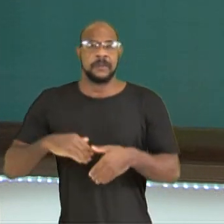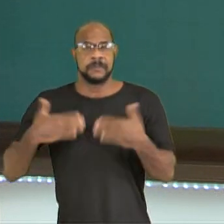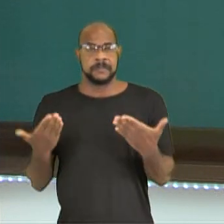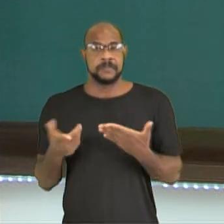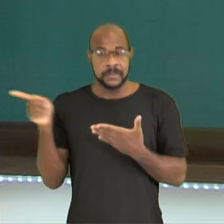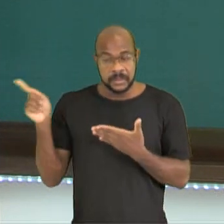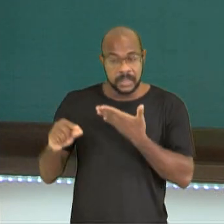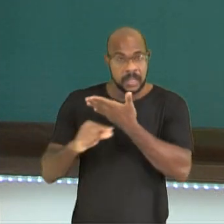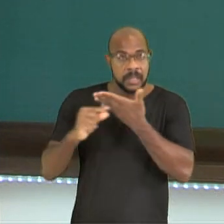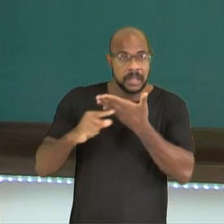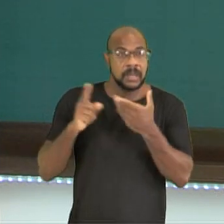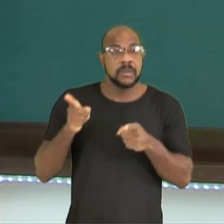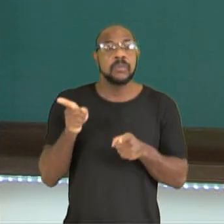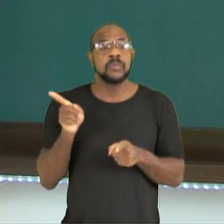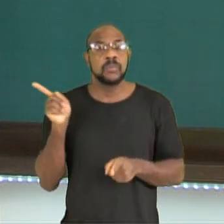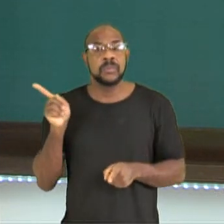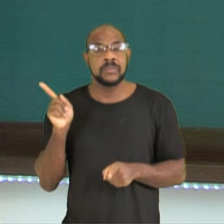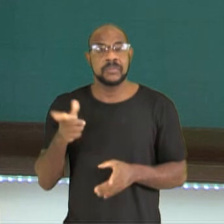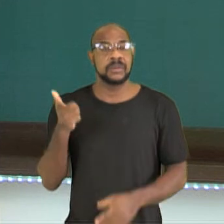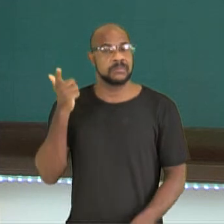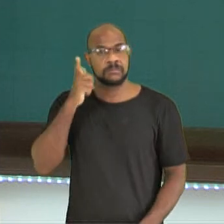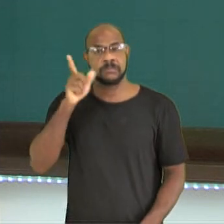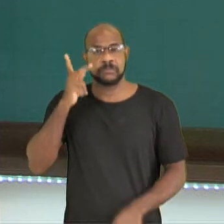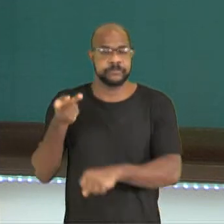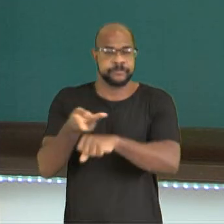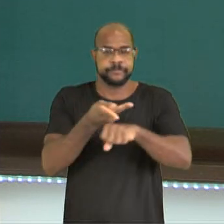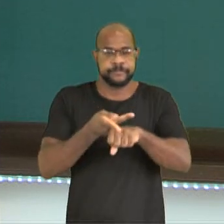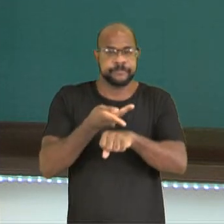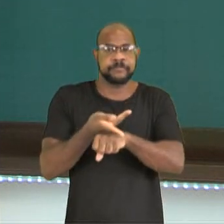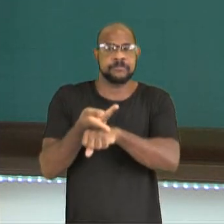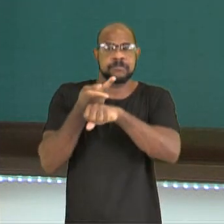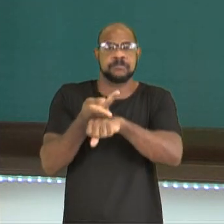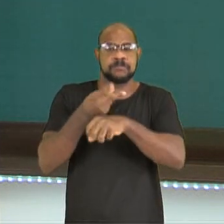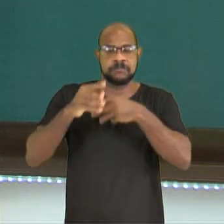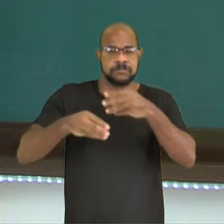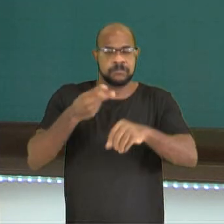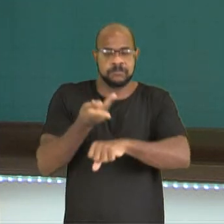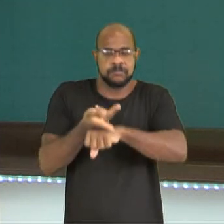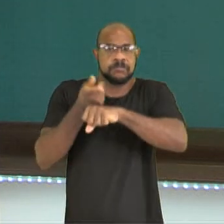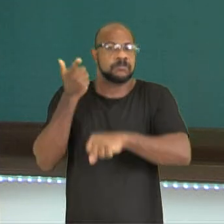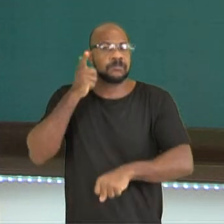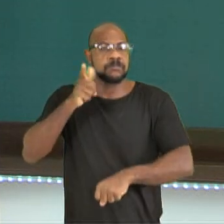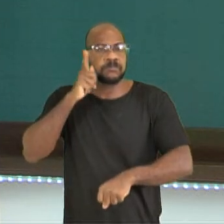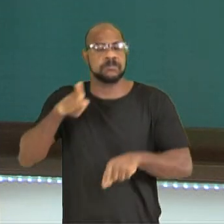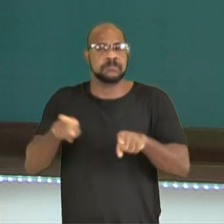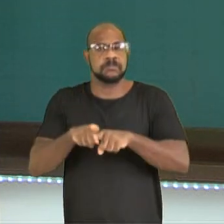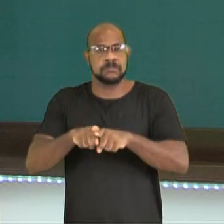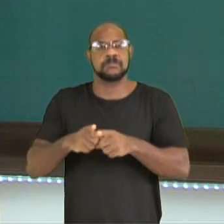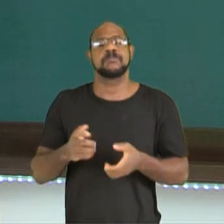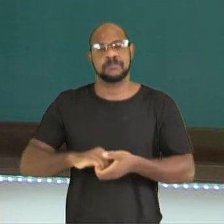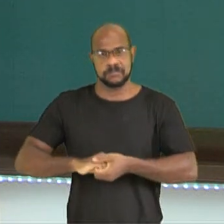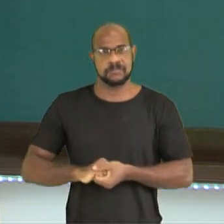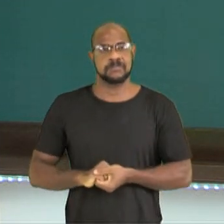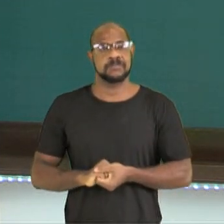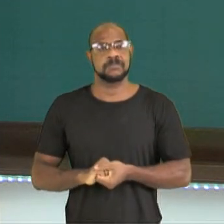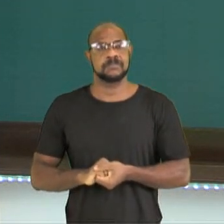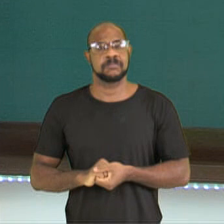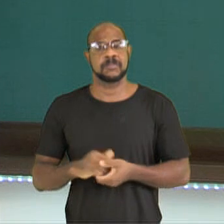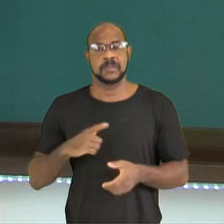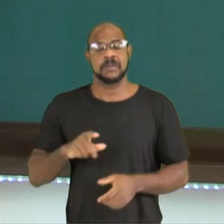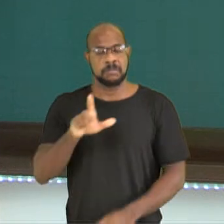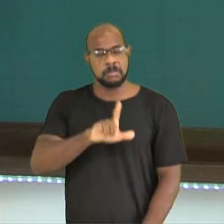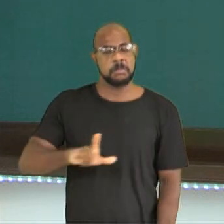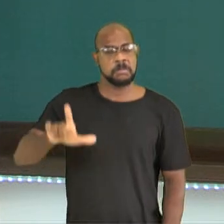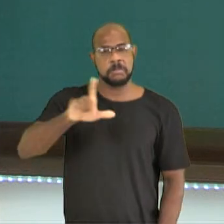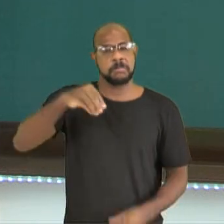autor. Ainda ele já ganhou em 2008 o Prêmio Jabuti, que é um livro que traz a premiação de literatura.